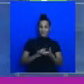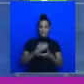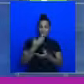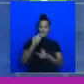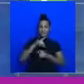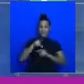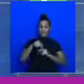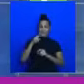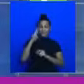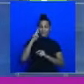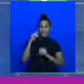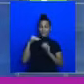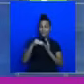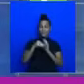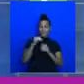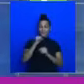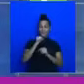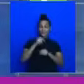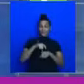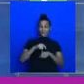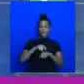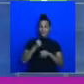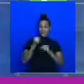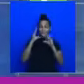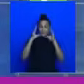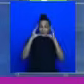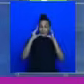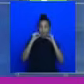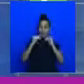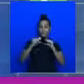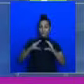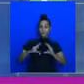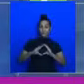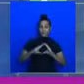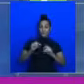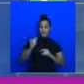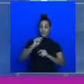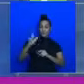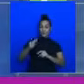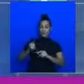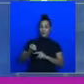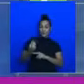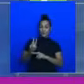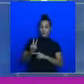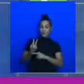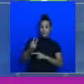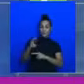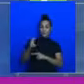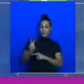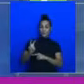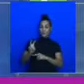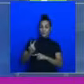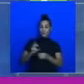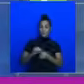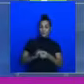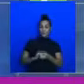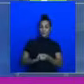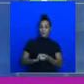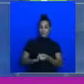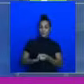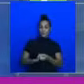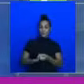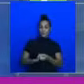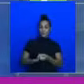Fácil com sorteios de segunda a sábado a partir das 8 da noite. Bola azul, número 25. Azul, 25.